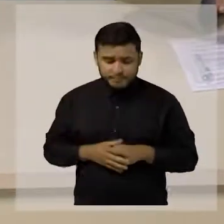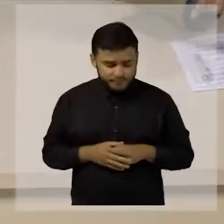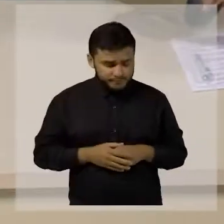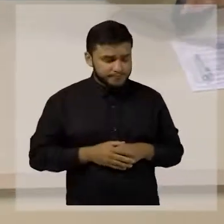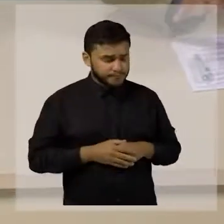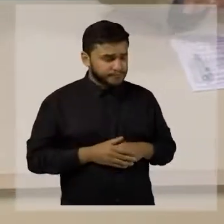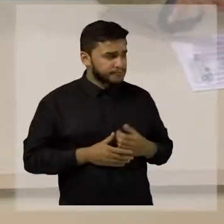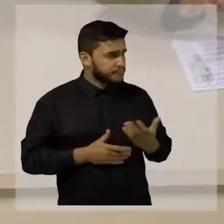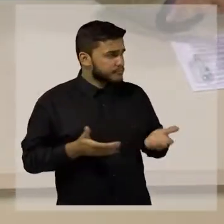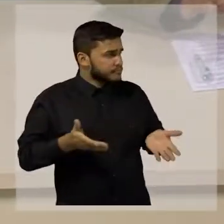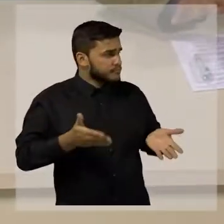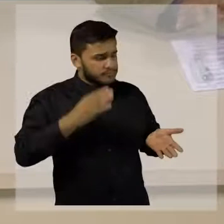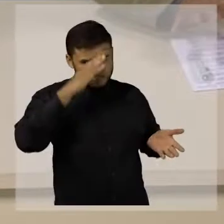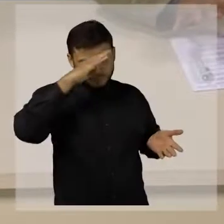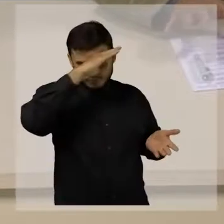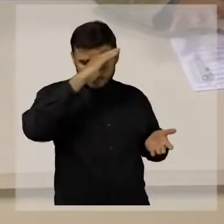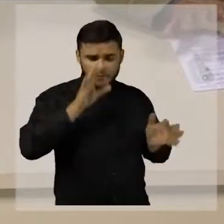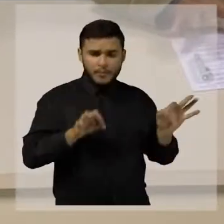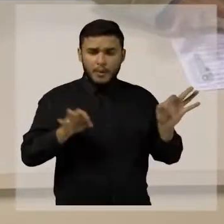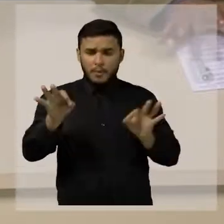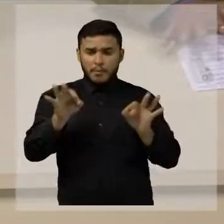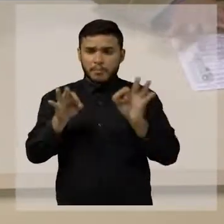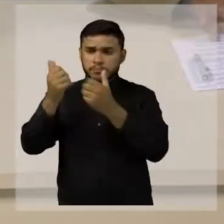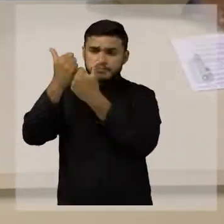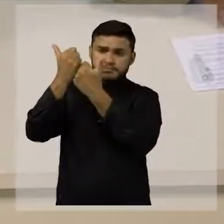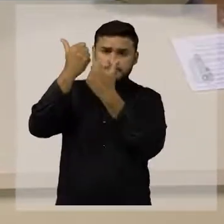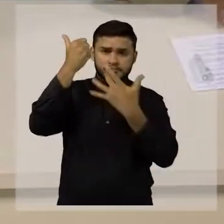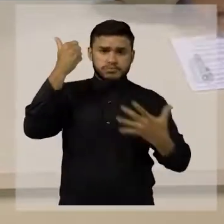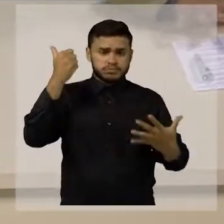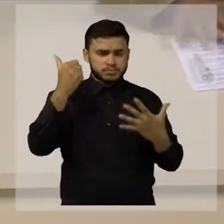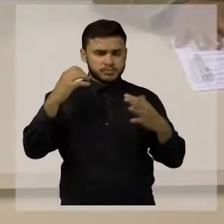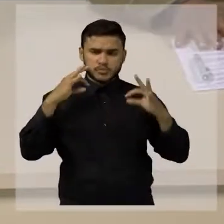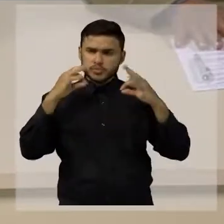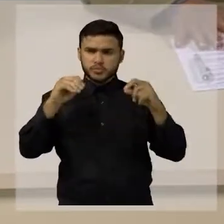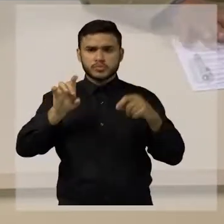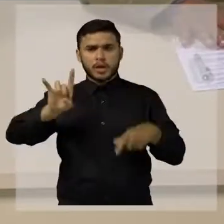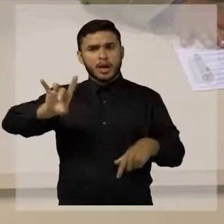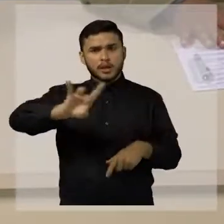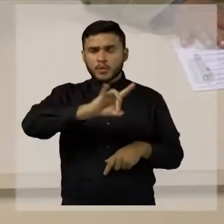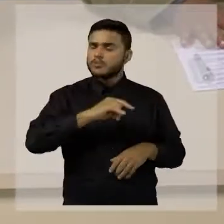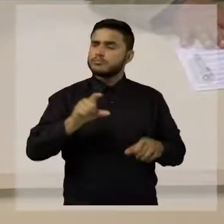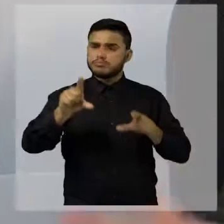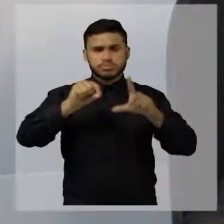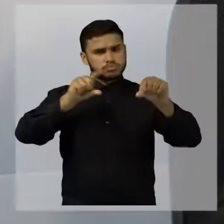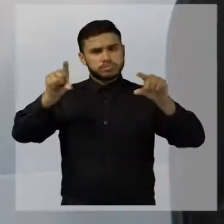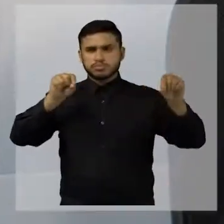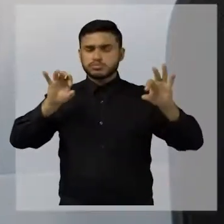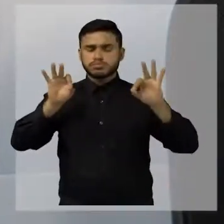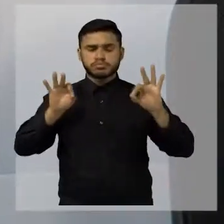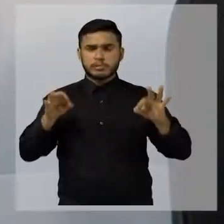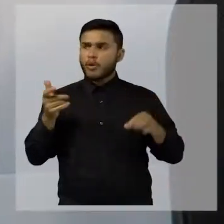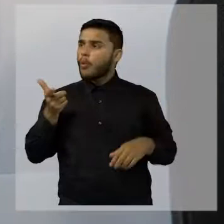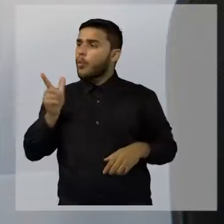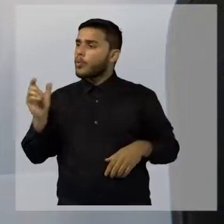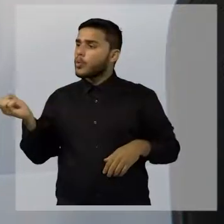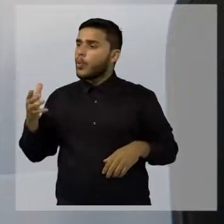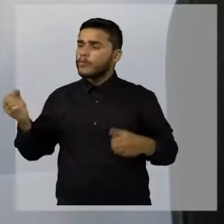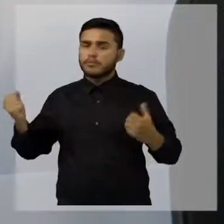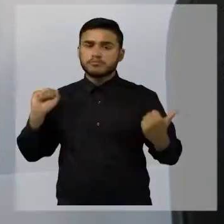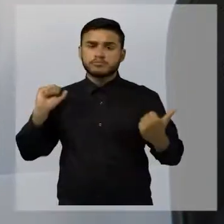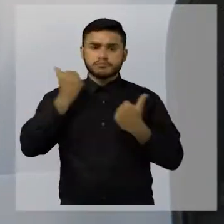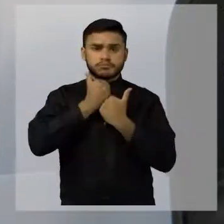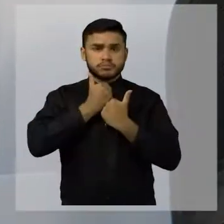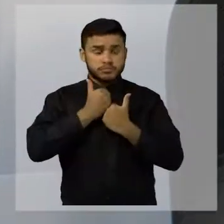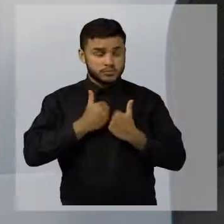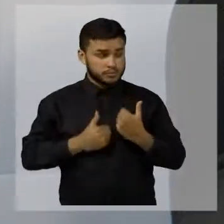está meio que organizado, né, com ministérios. Já. Aonde o Jair Messias Bolsonaro